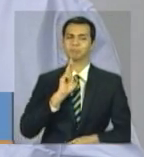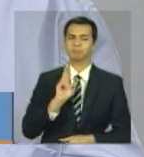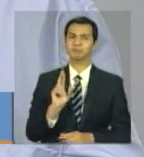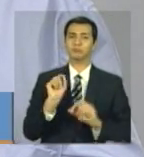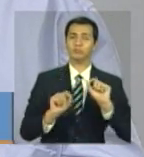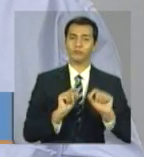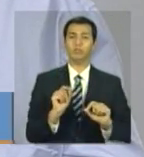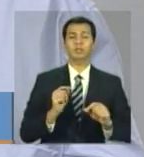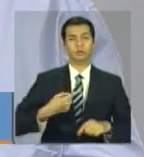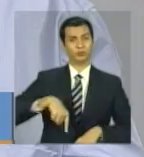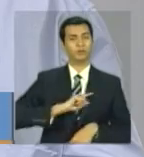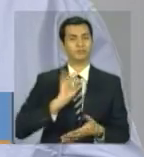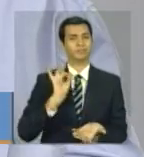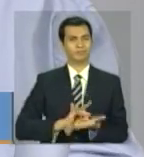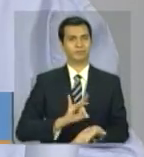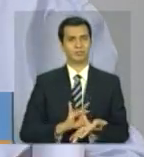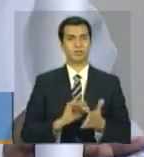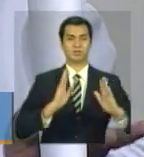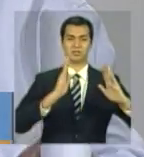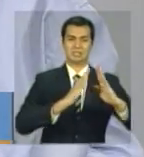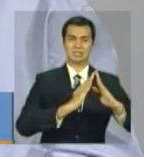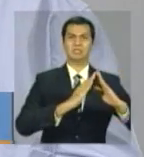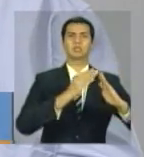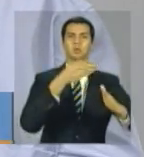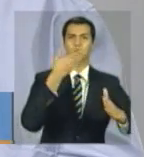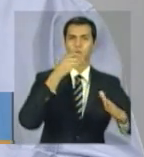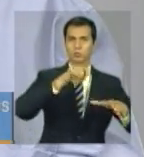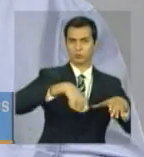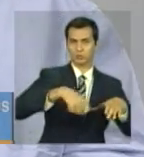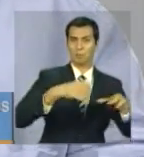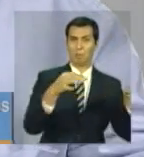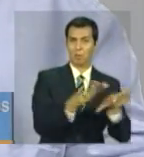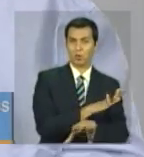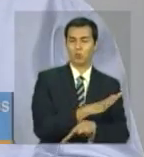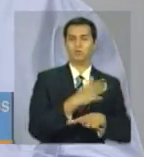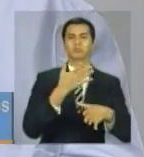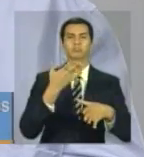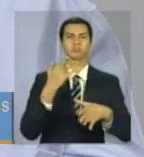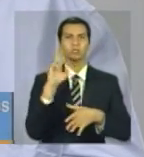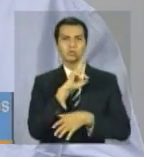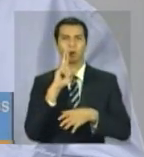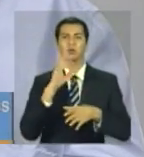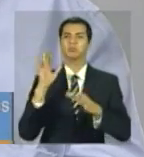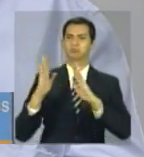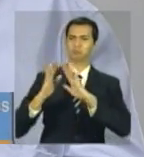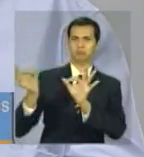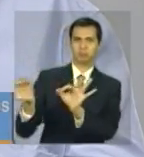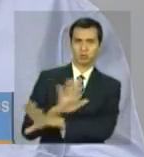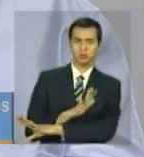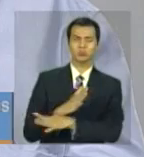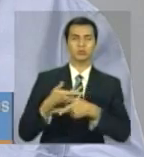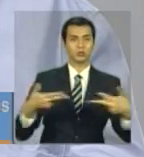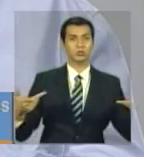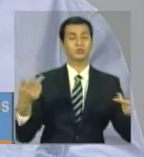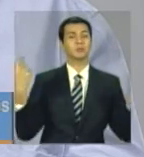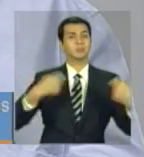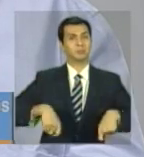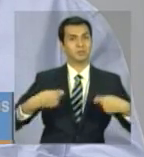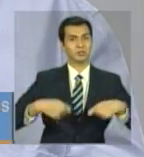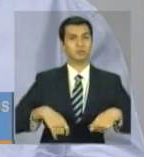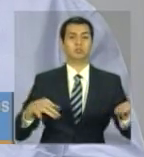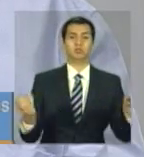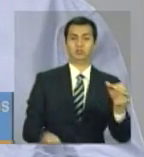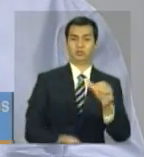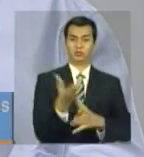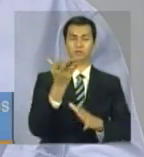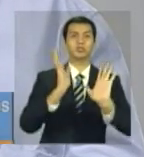né? Em determinado momento é importante que você, além de cuidar da ampliação, mas você cuidar também da capacitação, ou